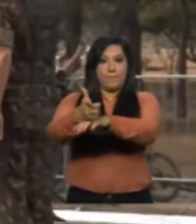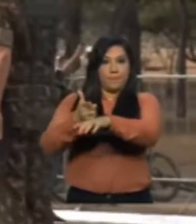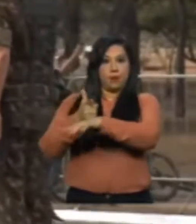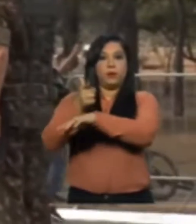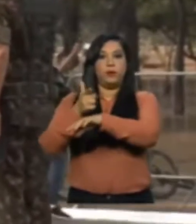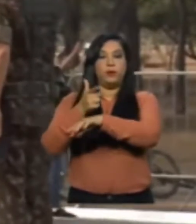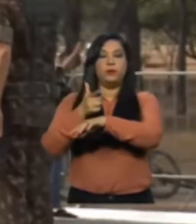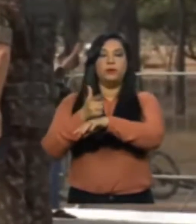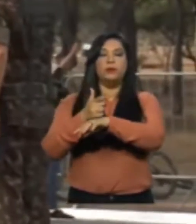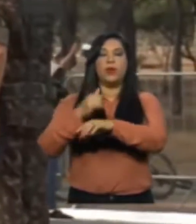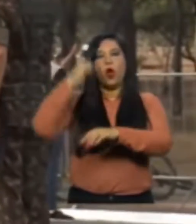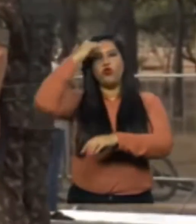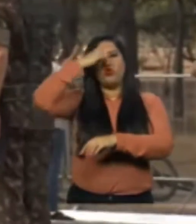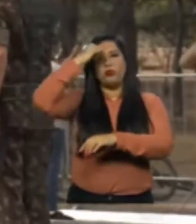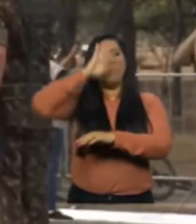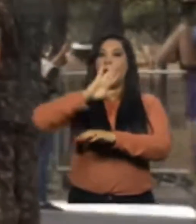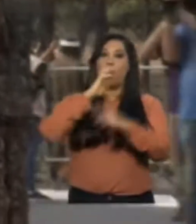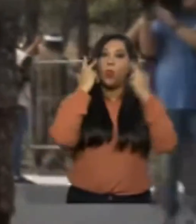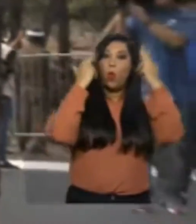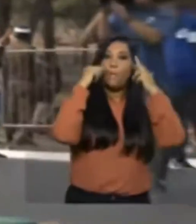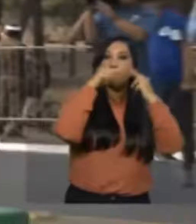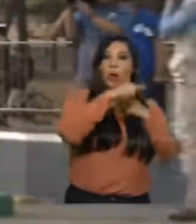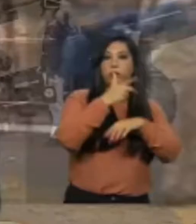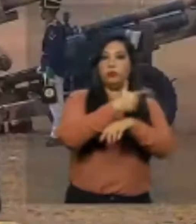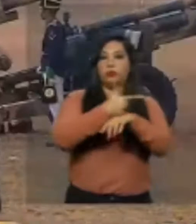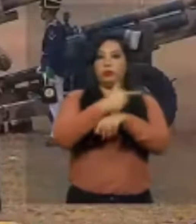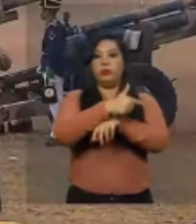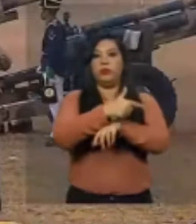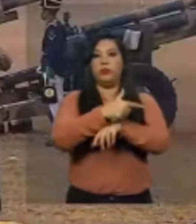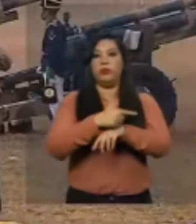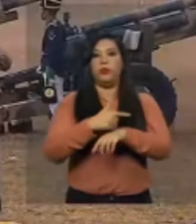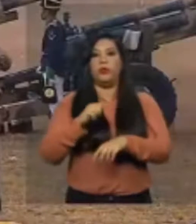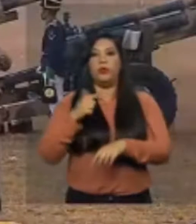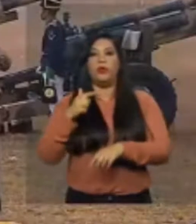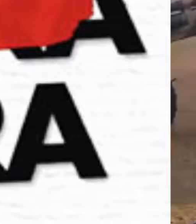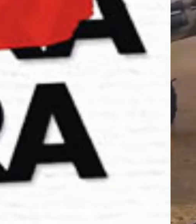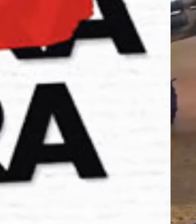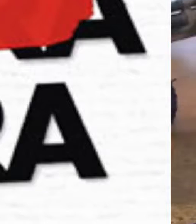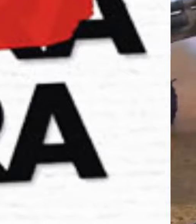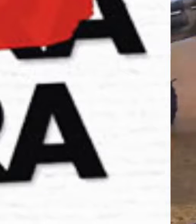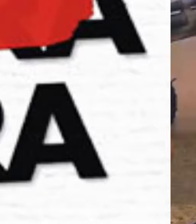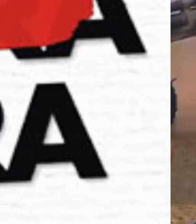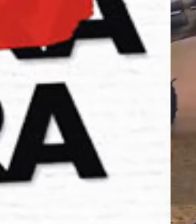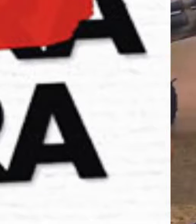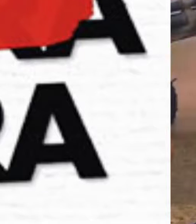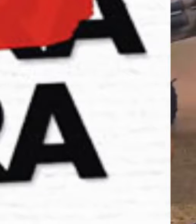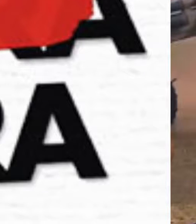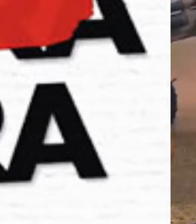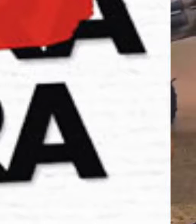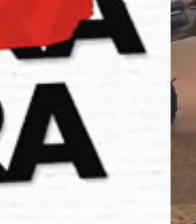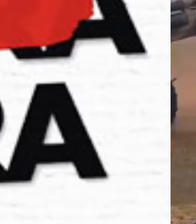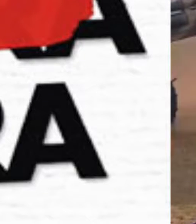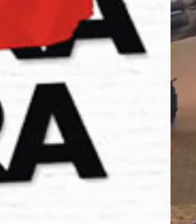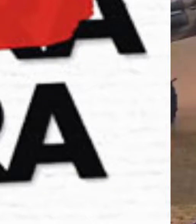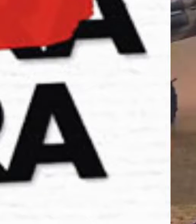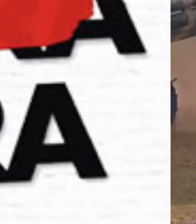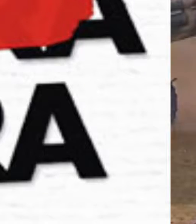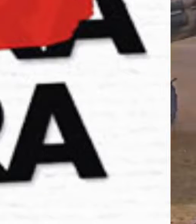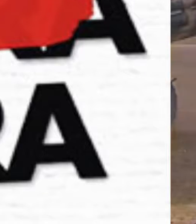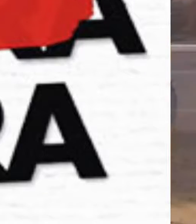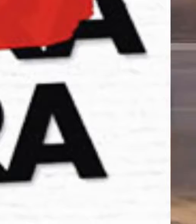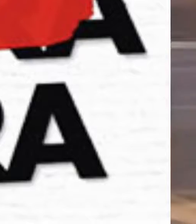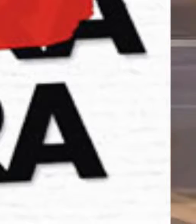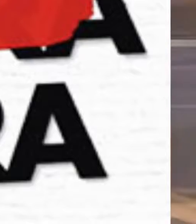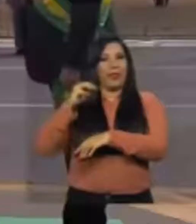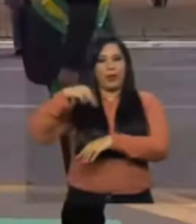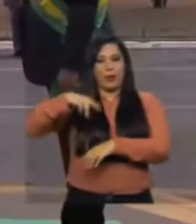que os mesmos não possam mais produzir conteúdo. Infelizmente, estamos vivendo uma censura em nosso país, né?